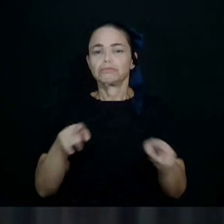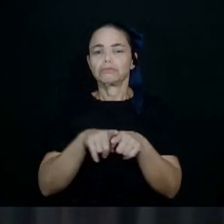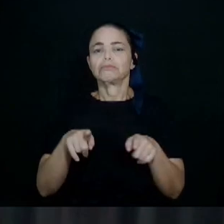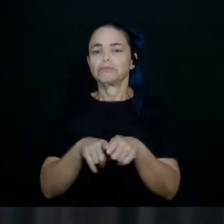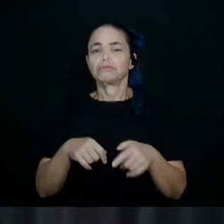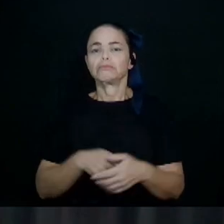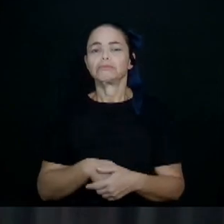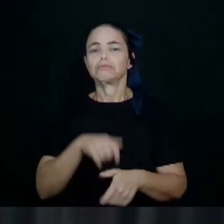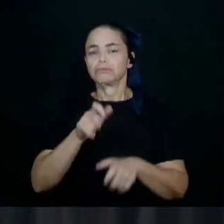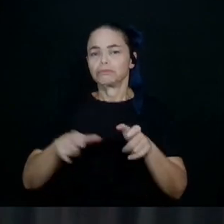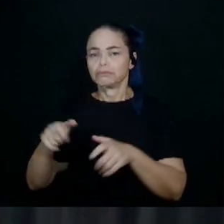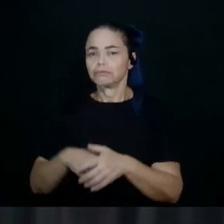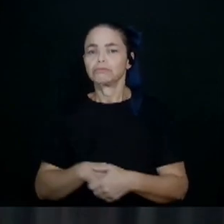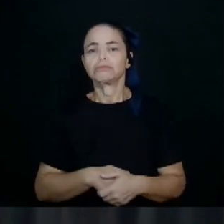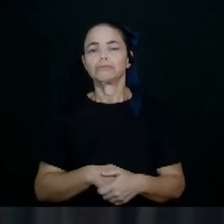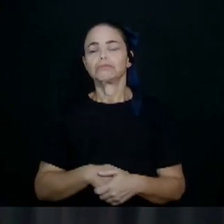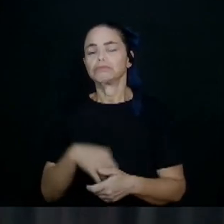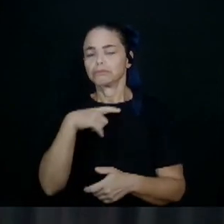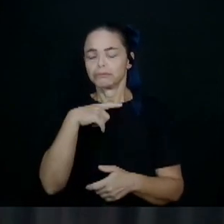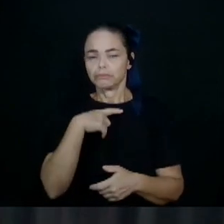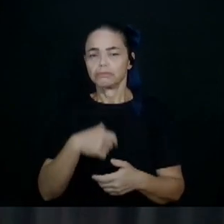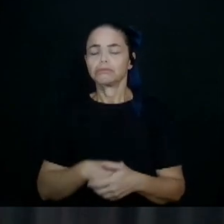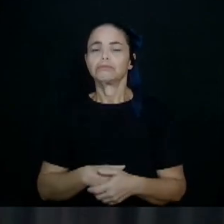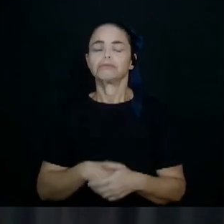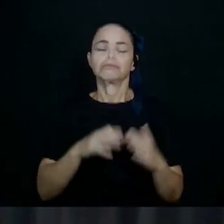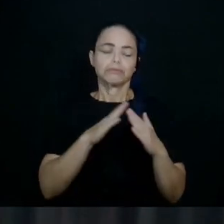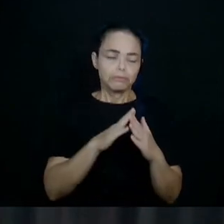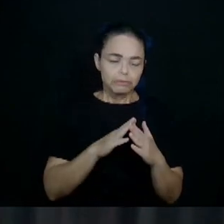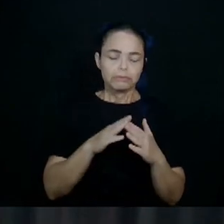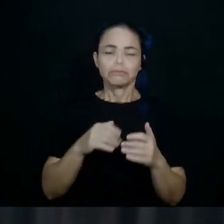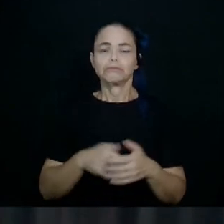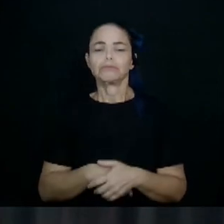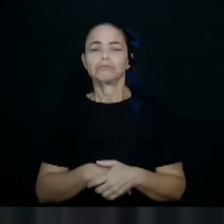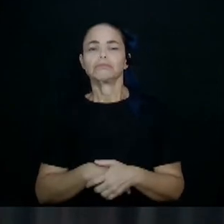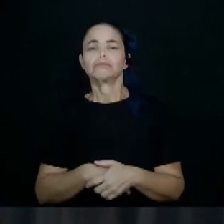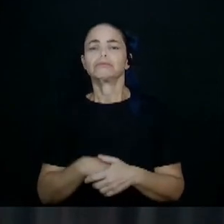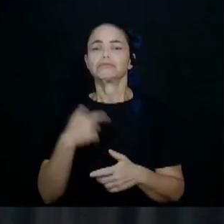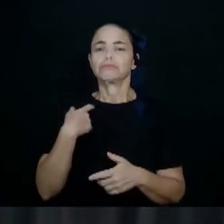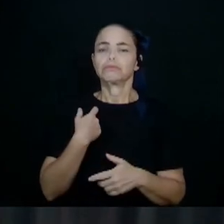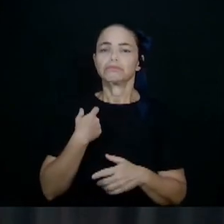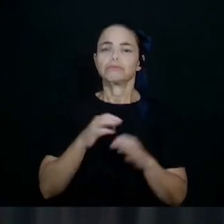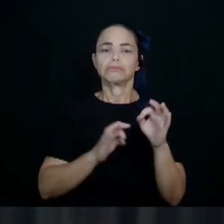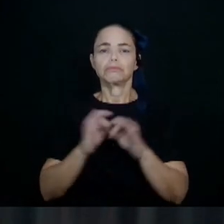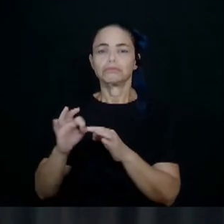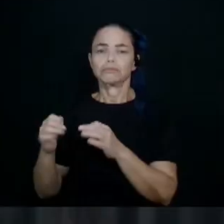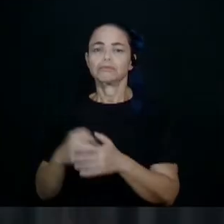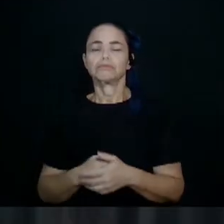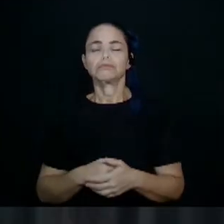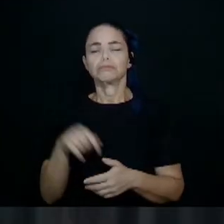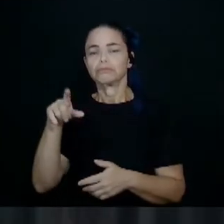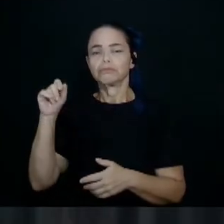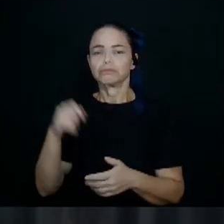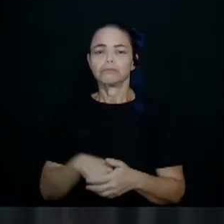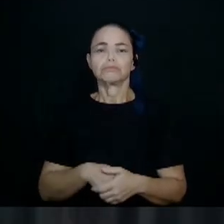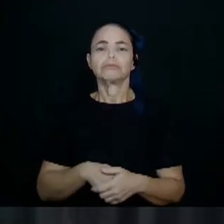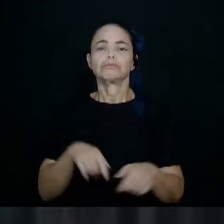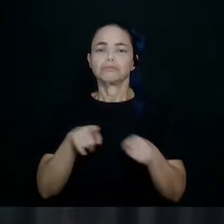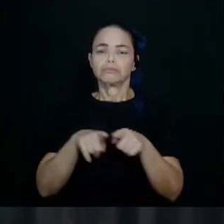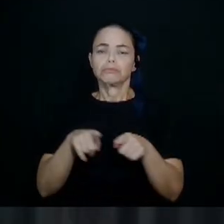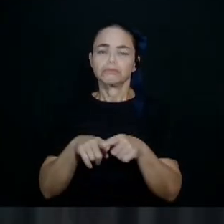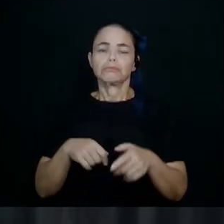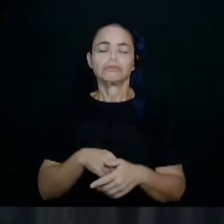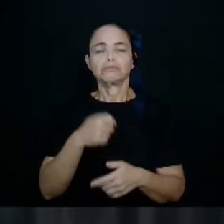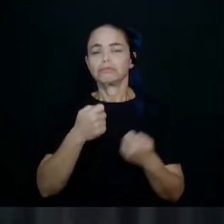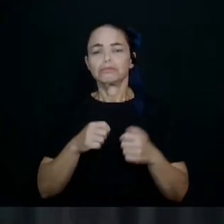pessoas que às vezes têm ali a casa ou algum espaço mais desorganizado por escolha, né? Também aquilo, se não